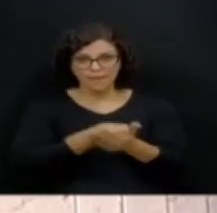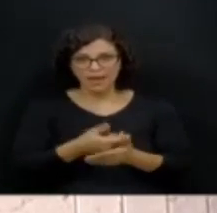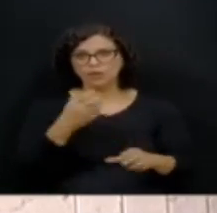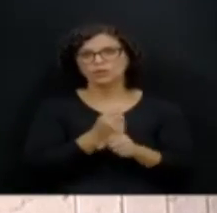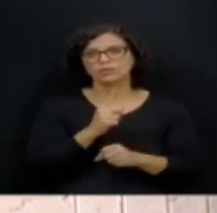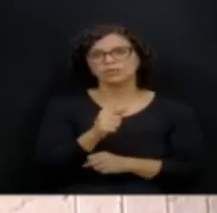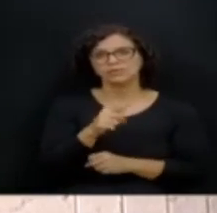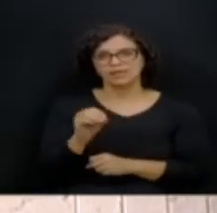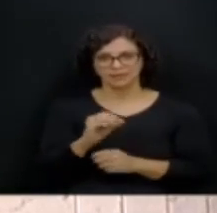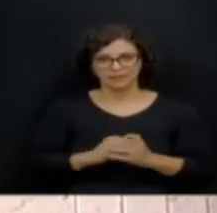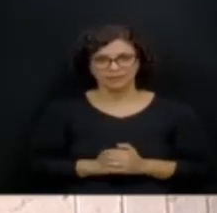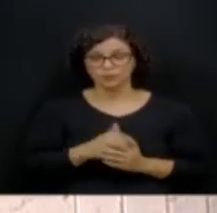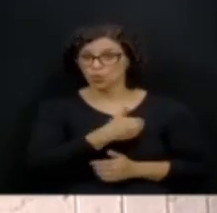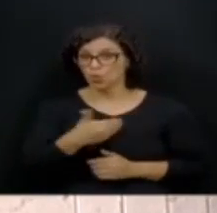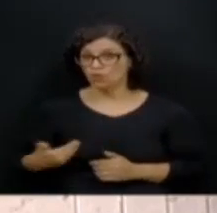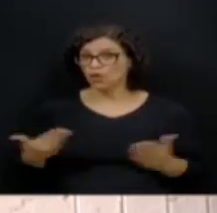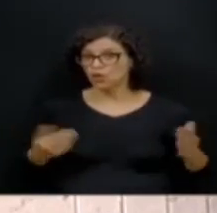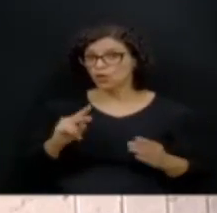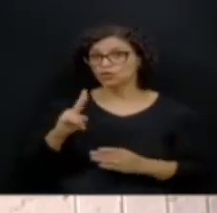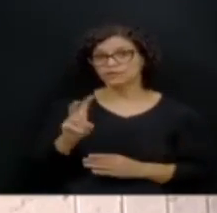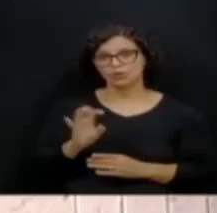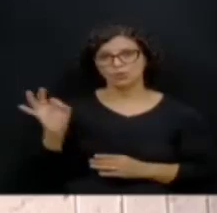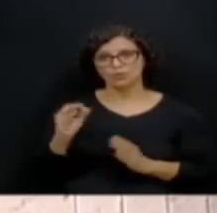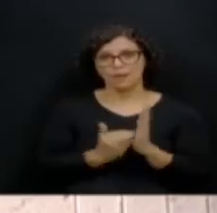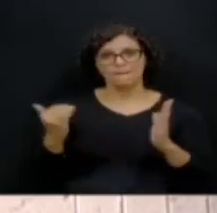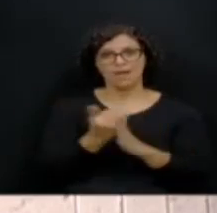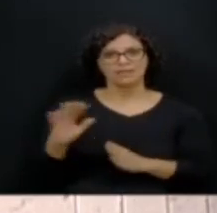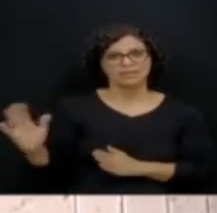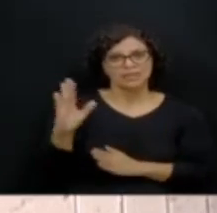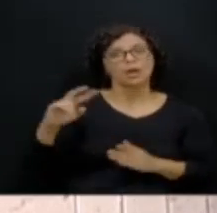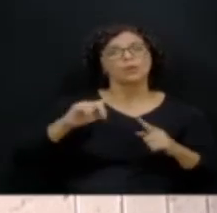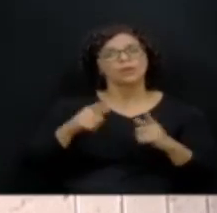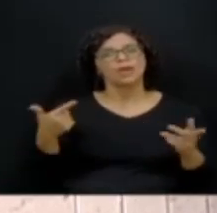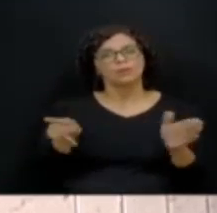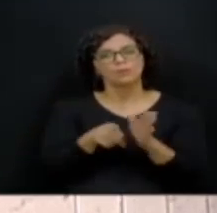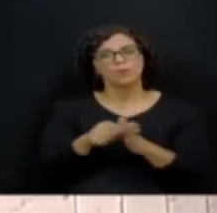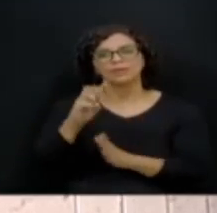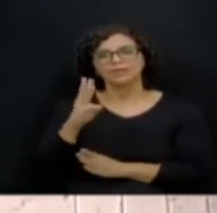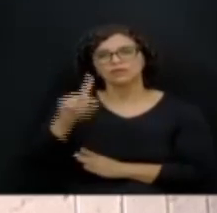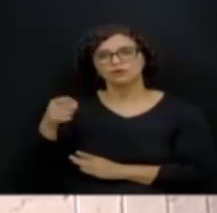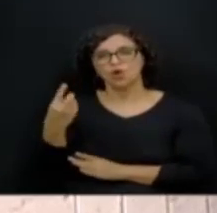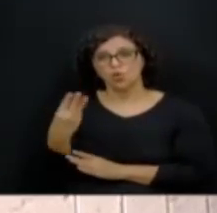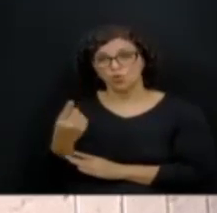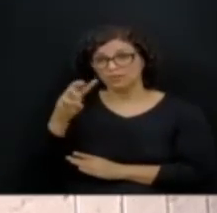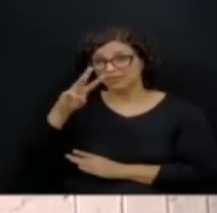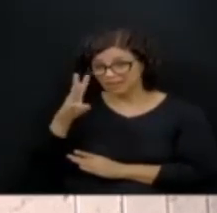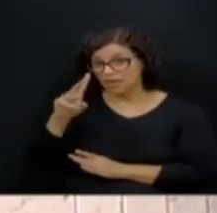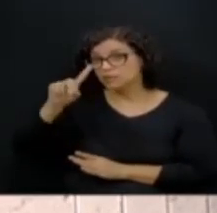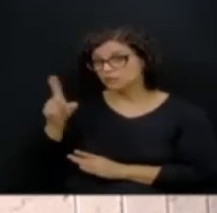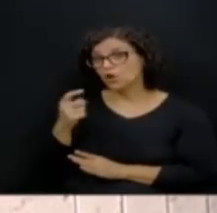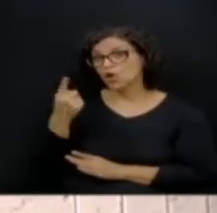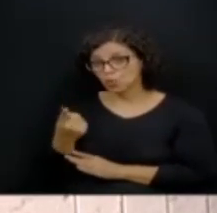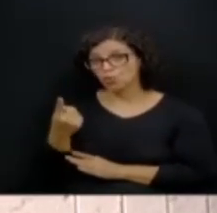era 170. O governo optou em dividir 3,1 bilhões, que